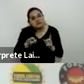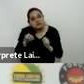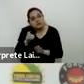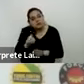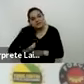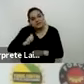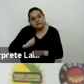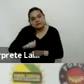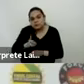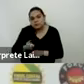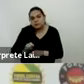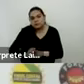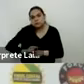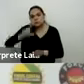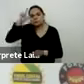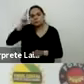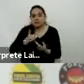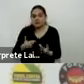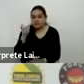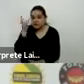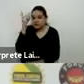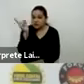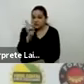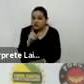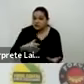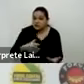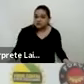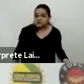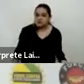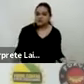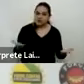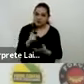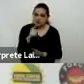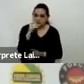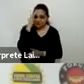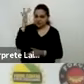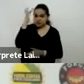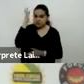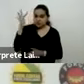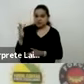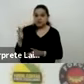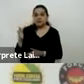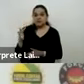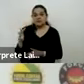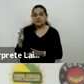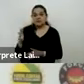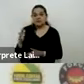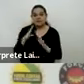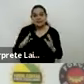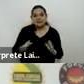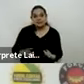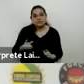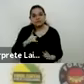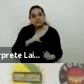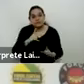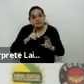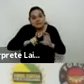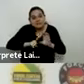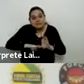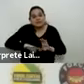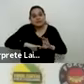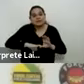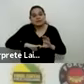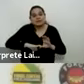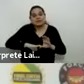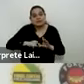que as coisas não estão fáceis. Aí você imagine para o cidadão que está dependendo dessas ajudas emergenciais do